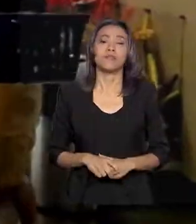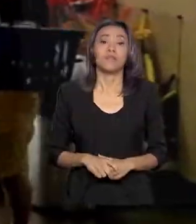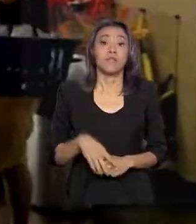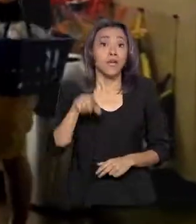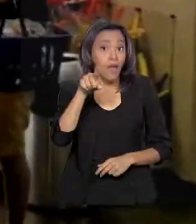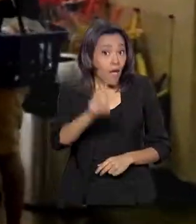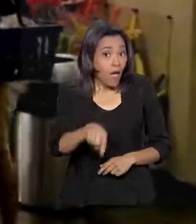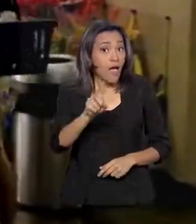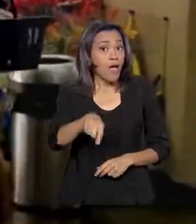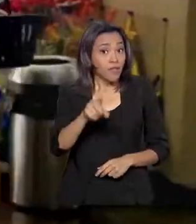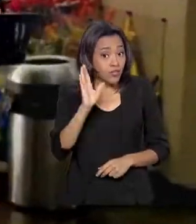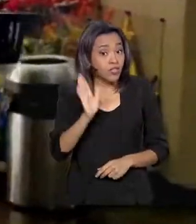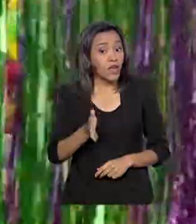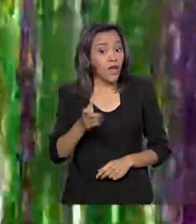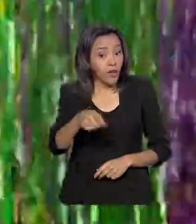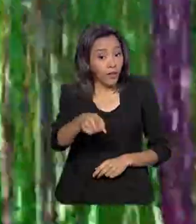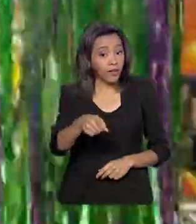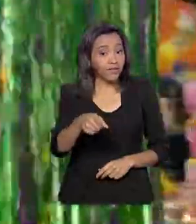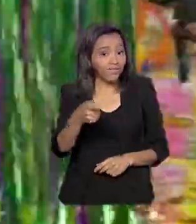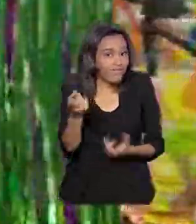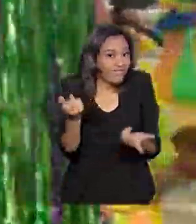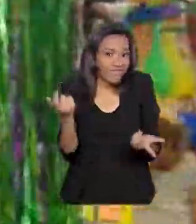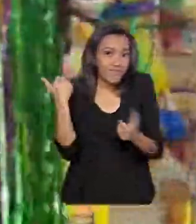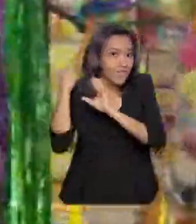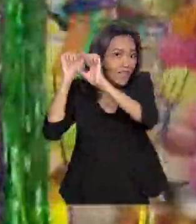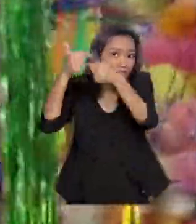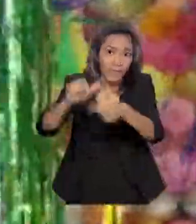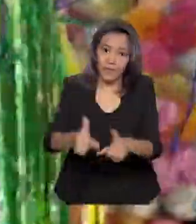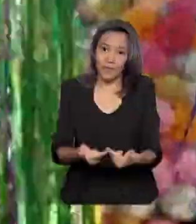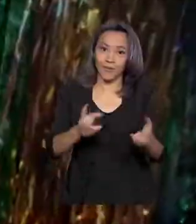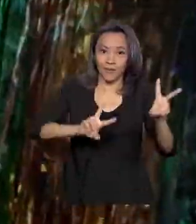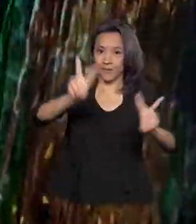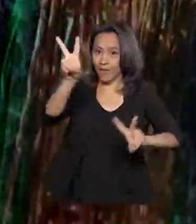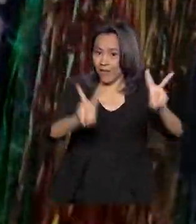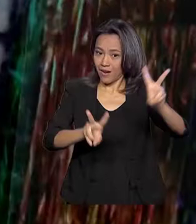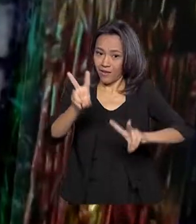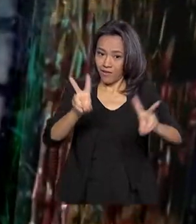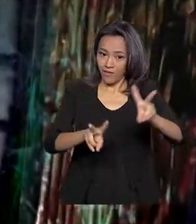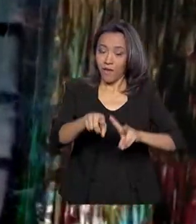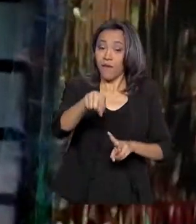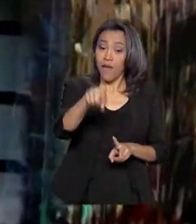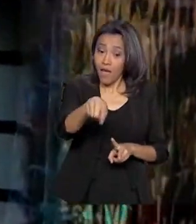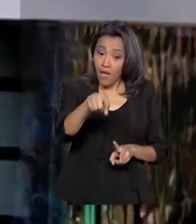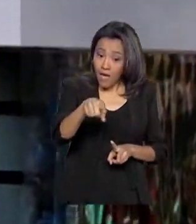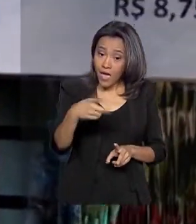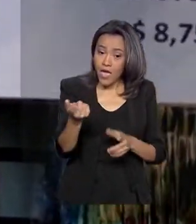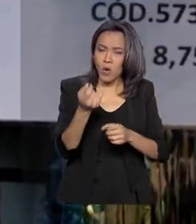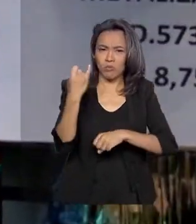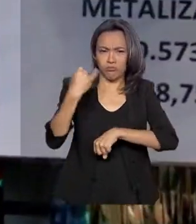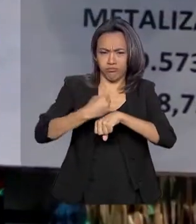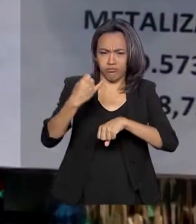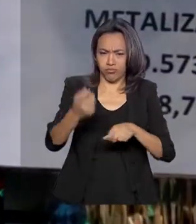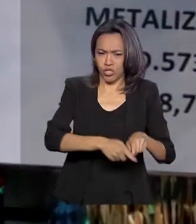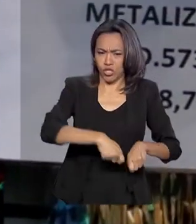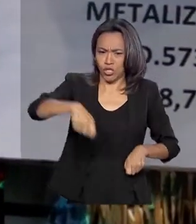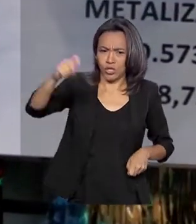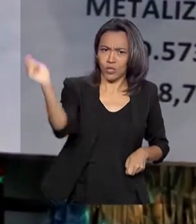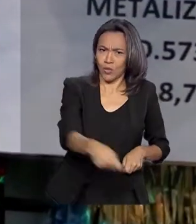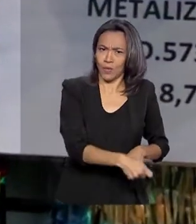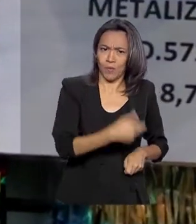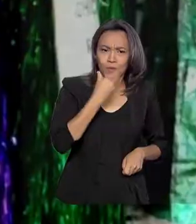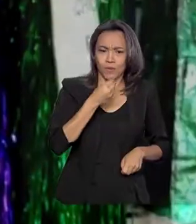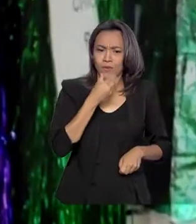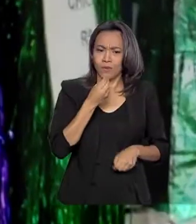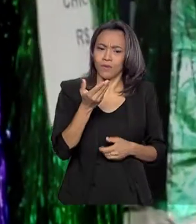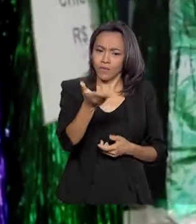uma tendência já se consagrou para o carnaval deste ano. É o chicote metalizado, um adereço para os